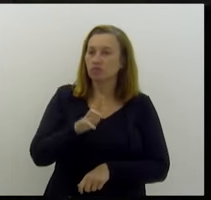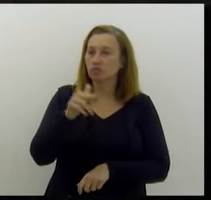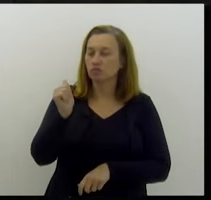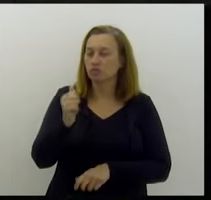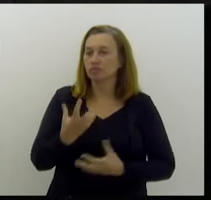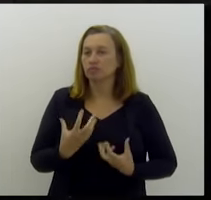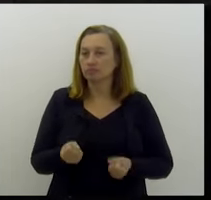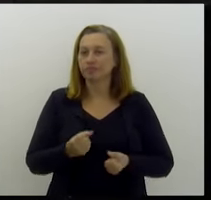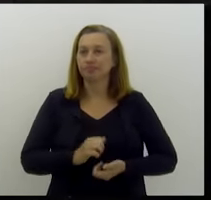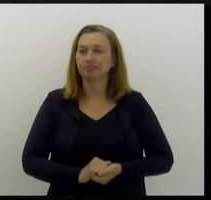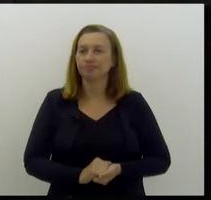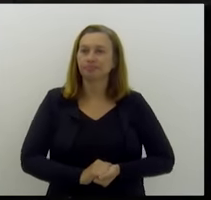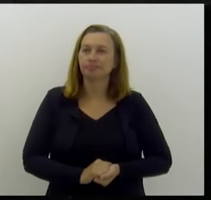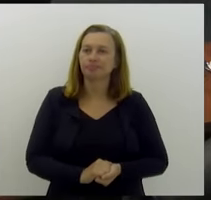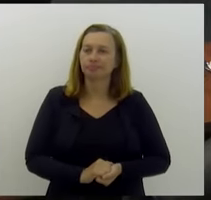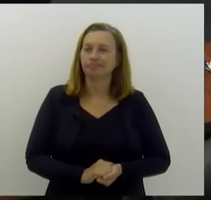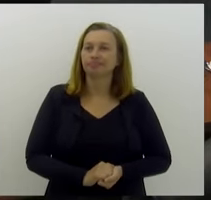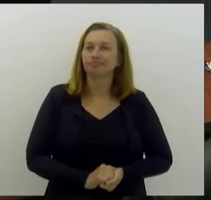admitir isso